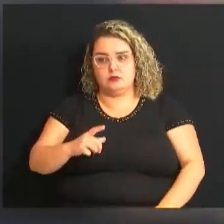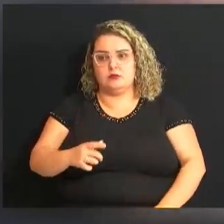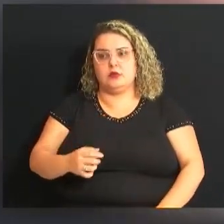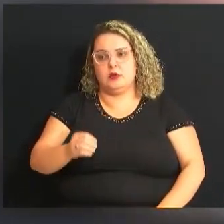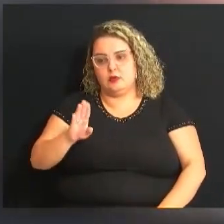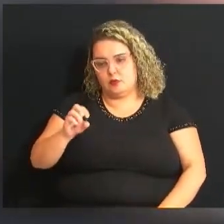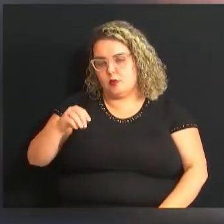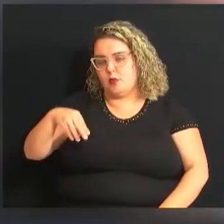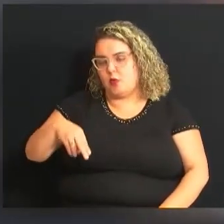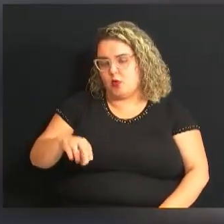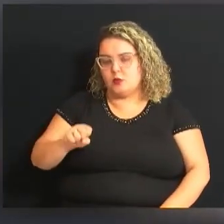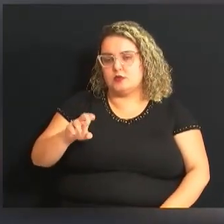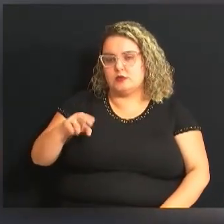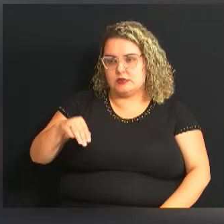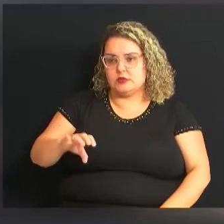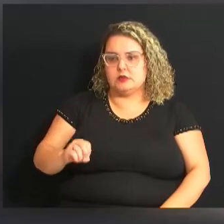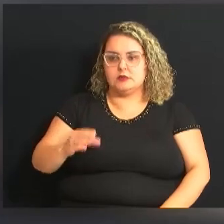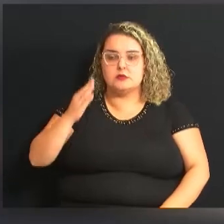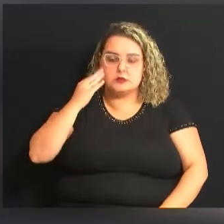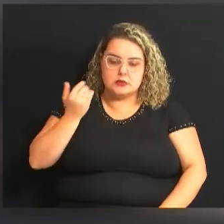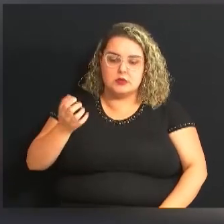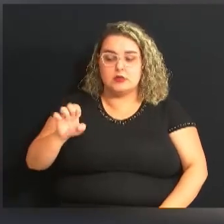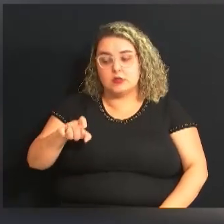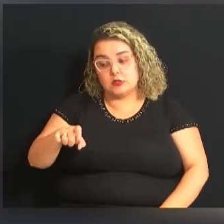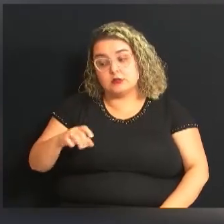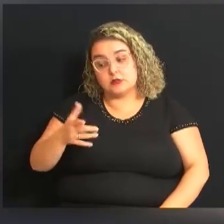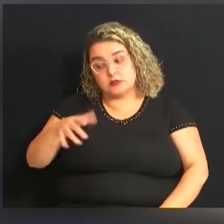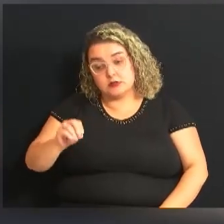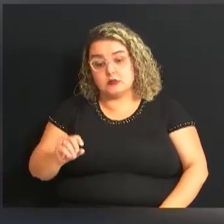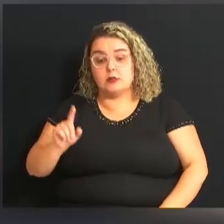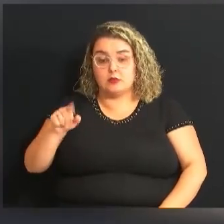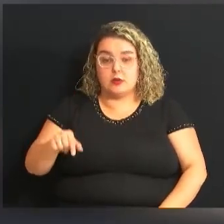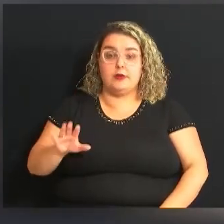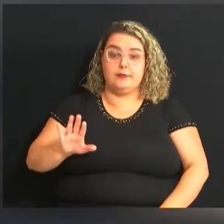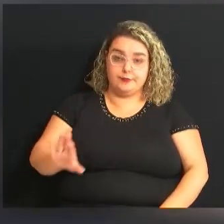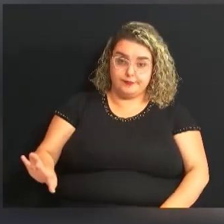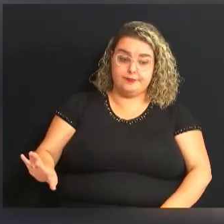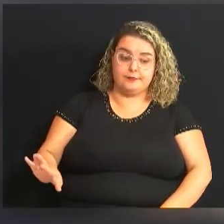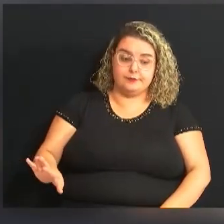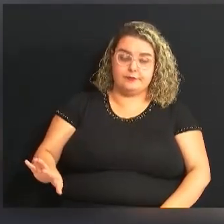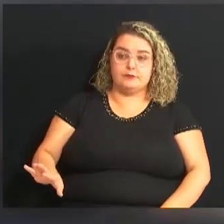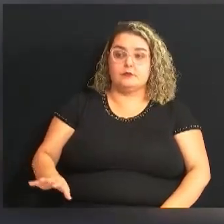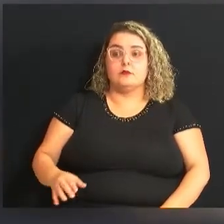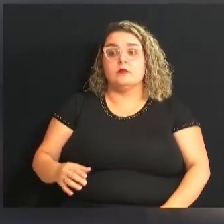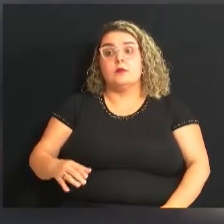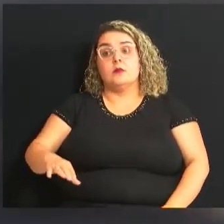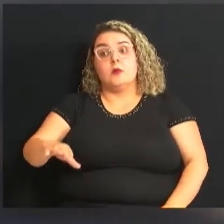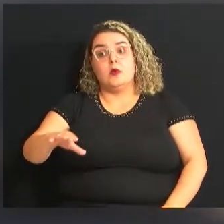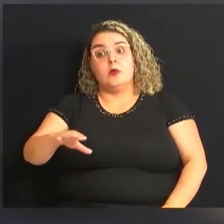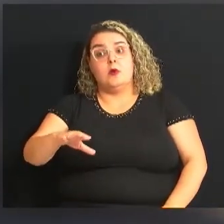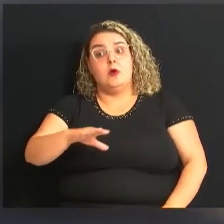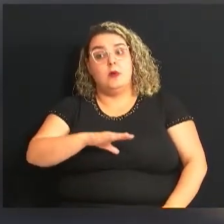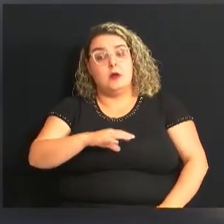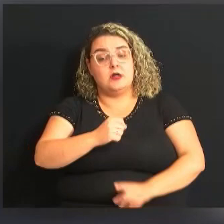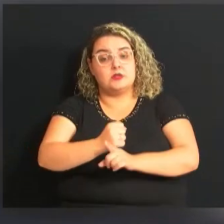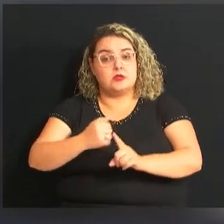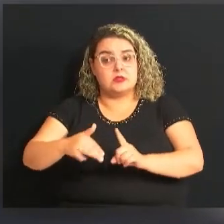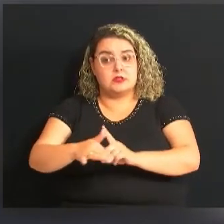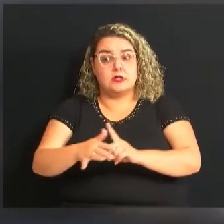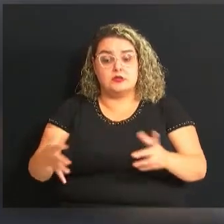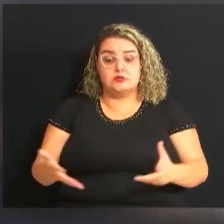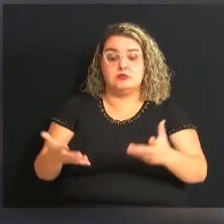sei que exceção é exceção. Mas, numa sociedade vibrante, moderna, cheia de tecnologia, como é o caso da